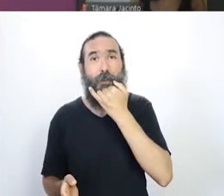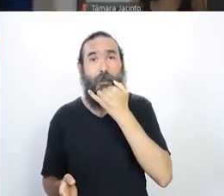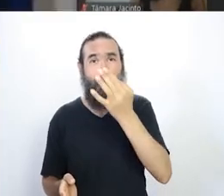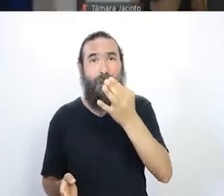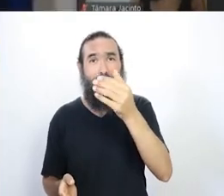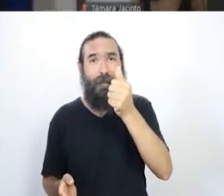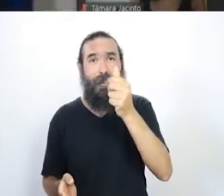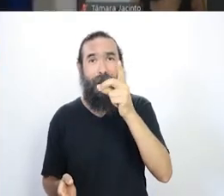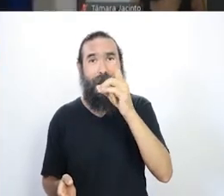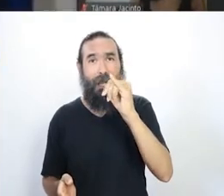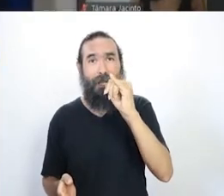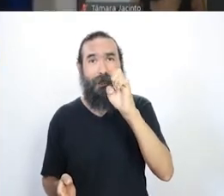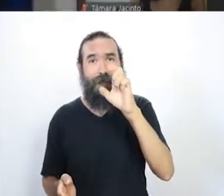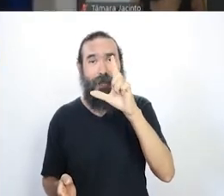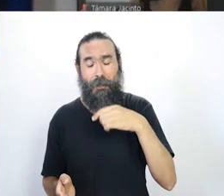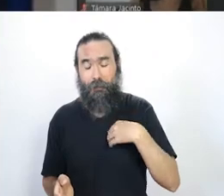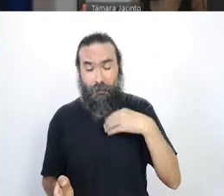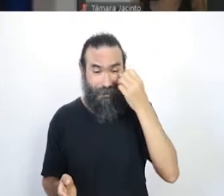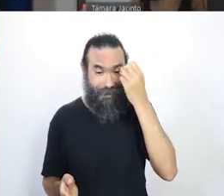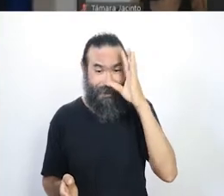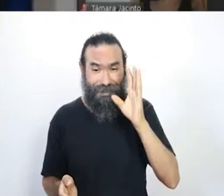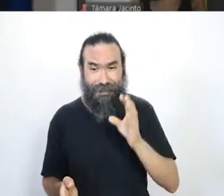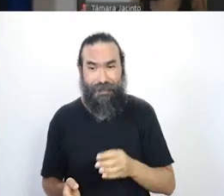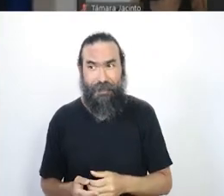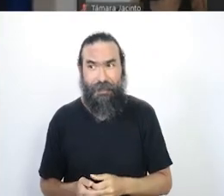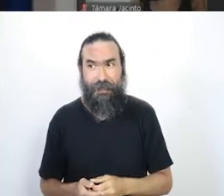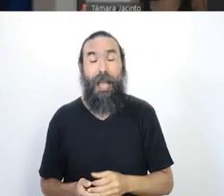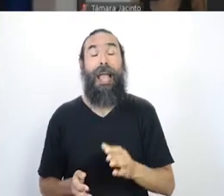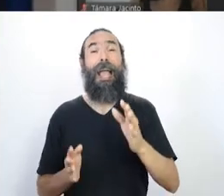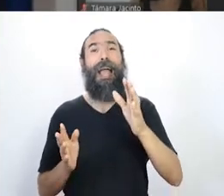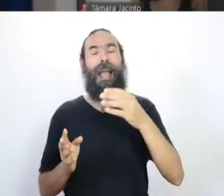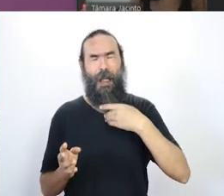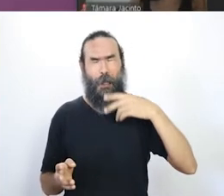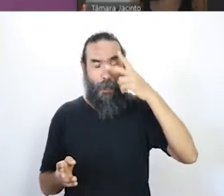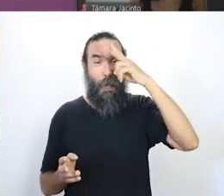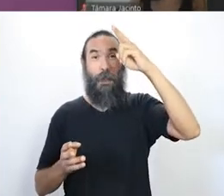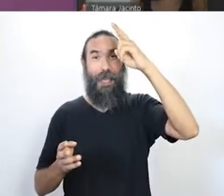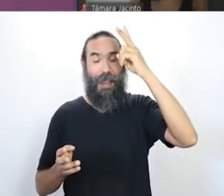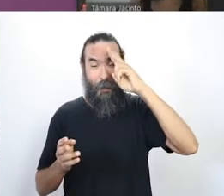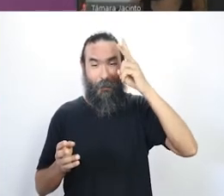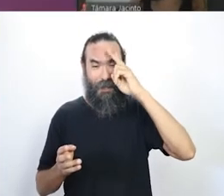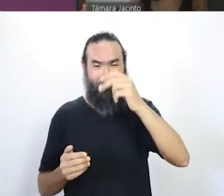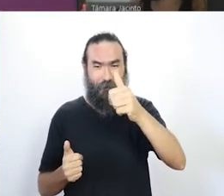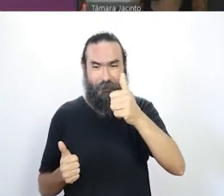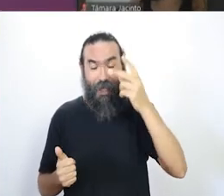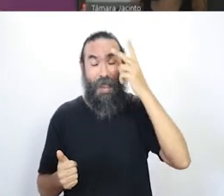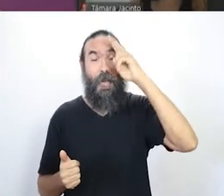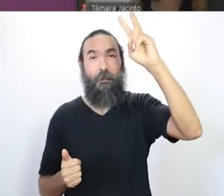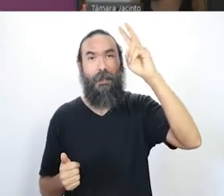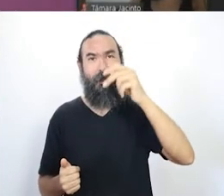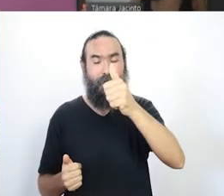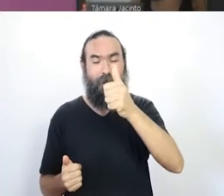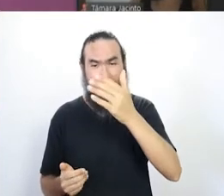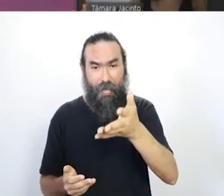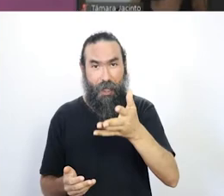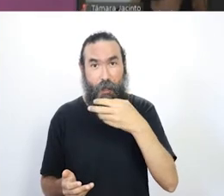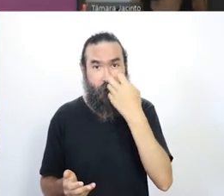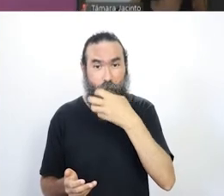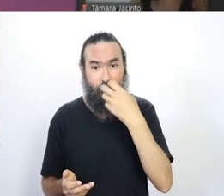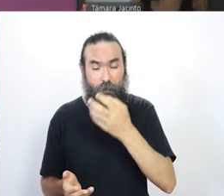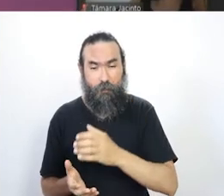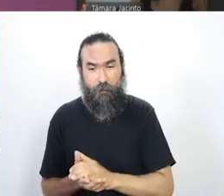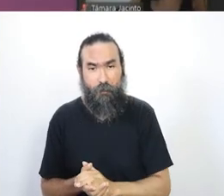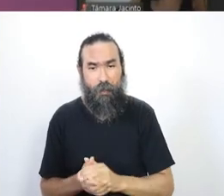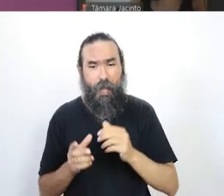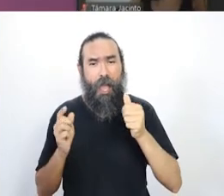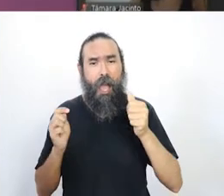Eu vou fazer o seguinte... Pronto, lembrei. Lembrou, pronto, vai. Diz assim: ai, meu